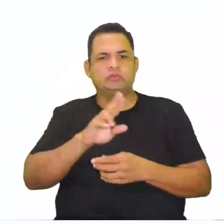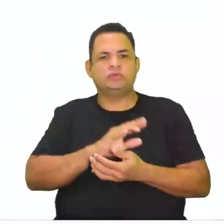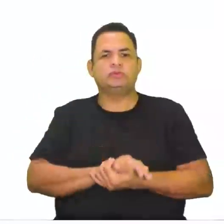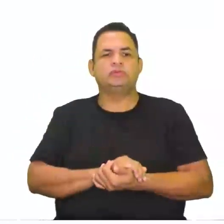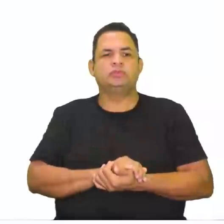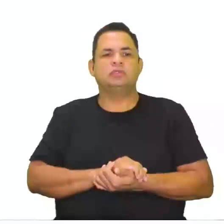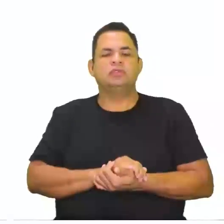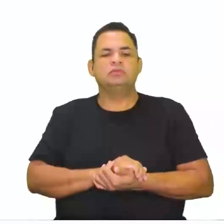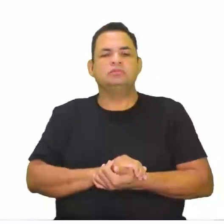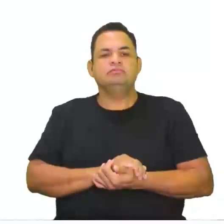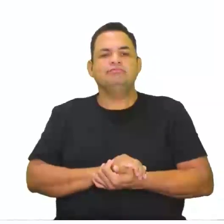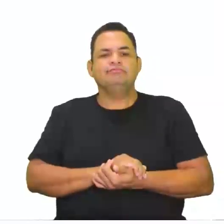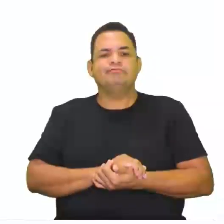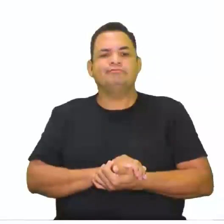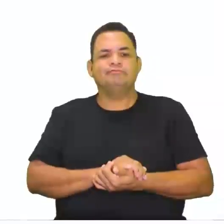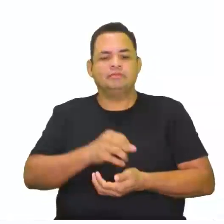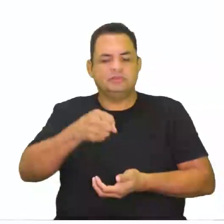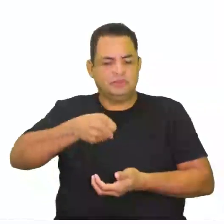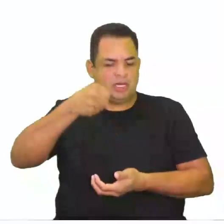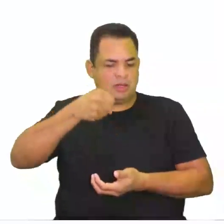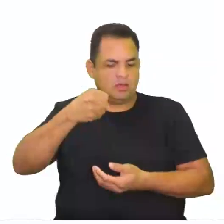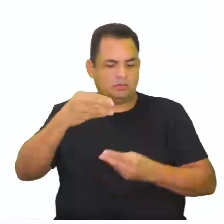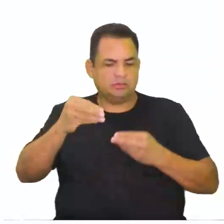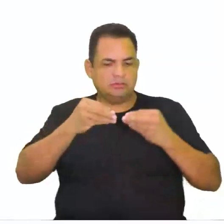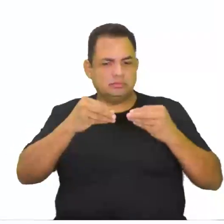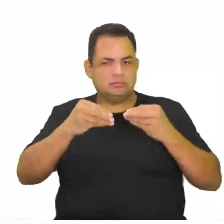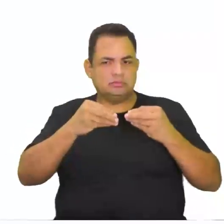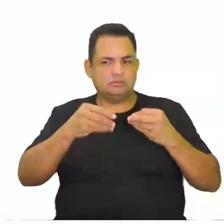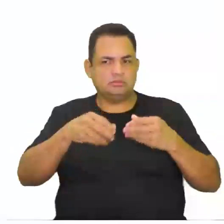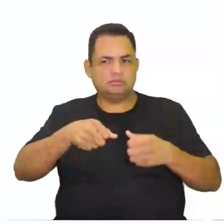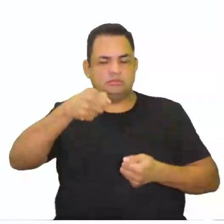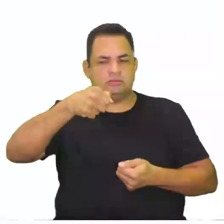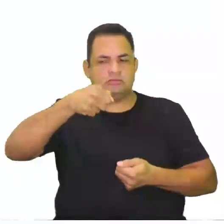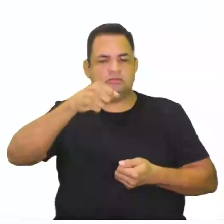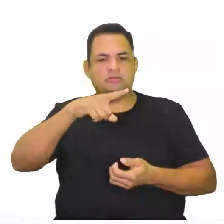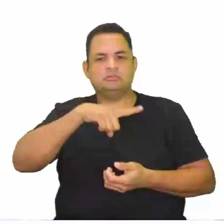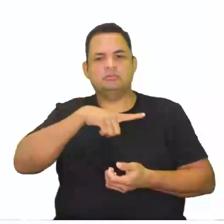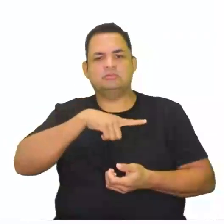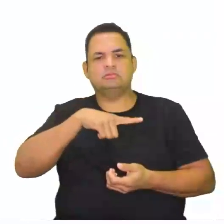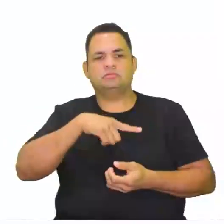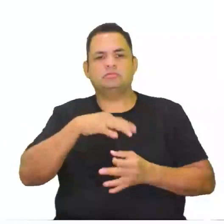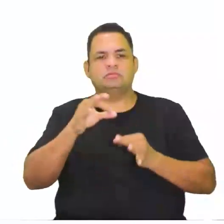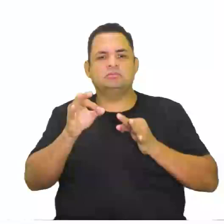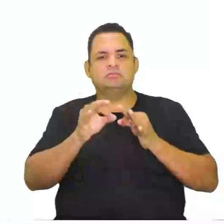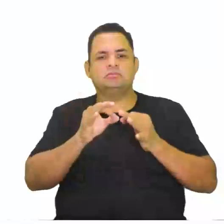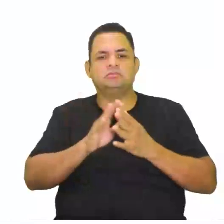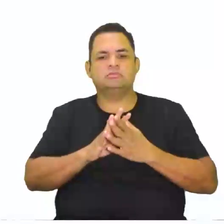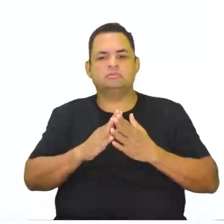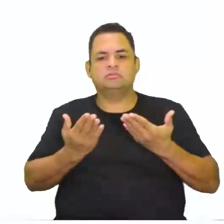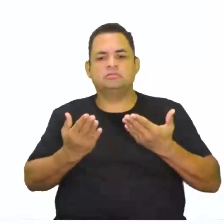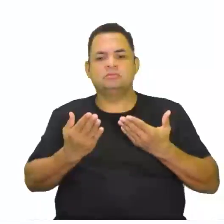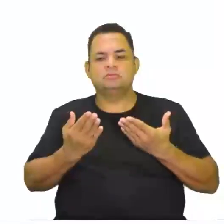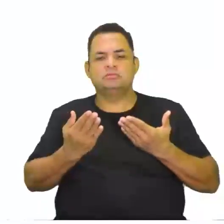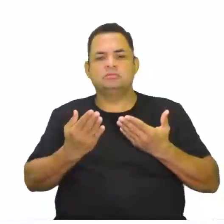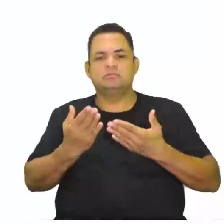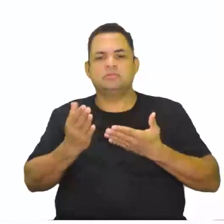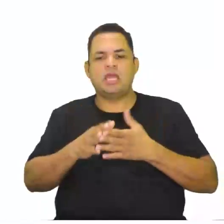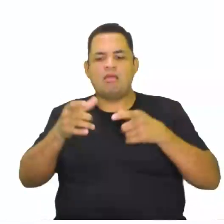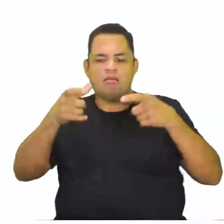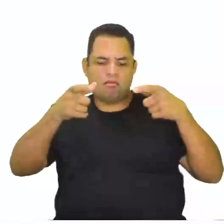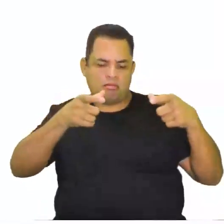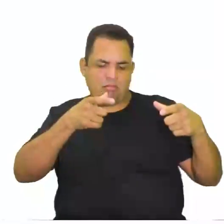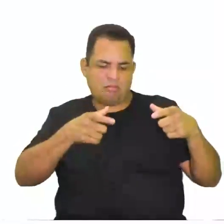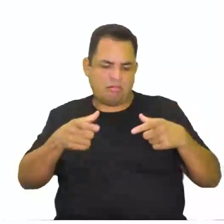das sacolas plásticas, elas são bem questionáveis, né? Hoje nós já temos estabelecimentos comerciais que não